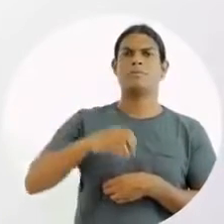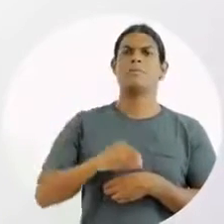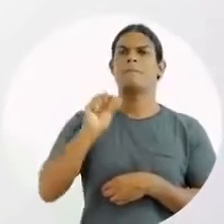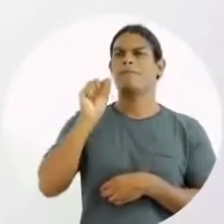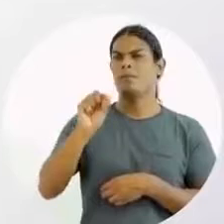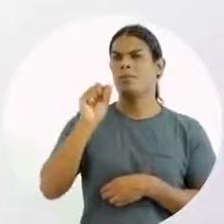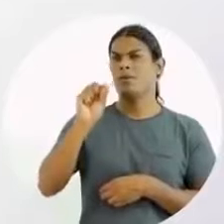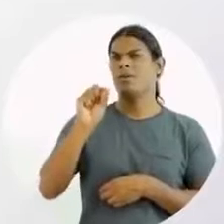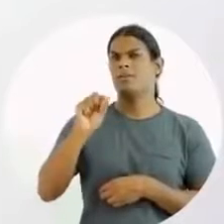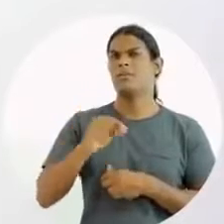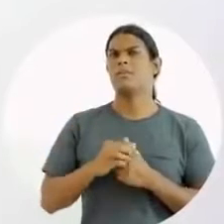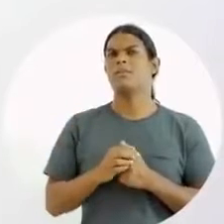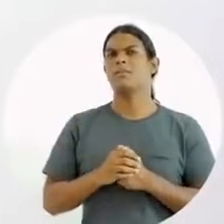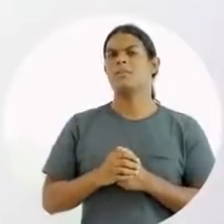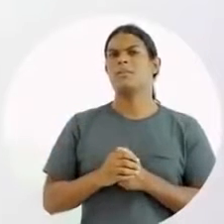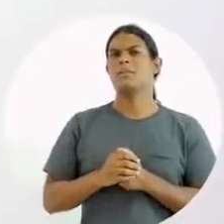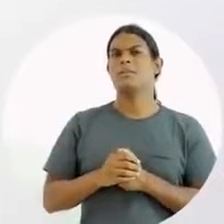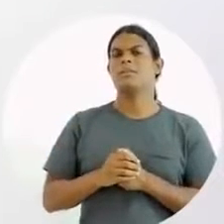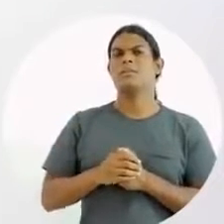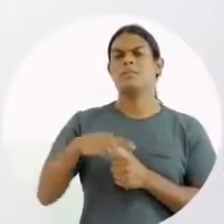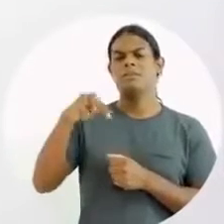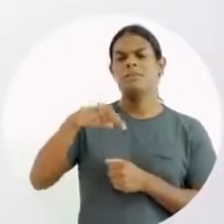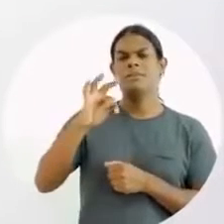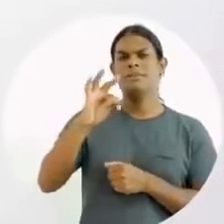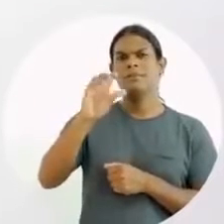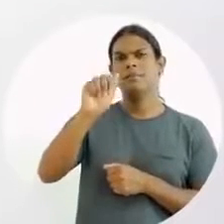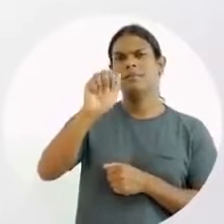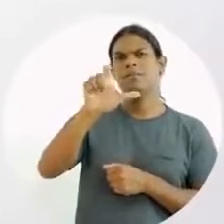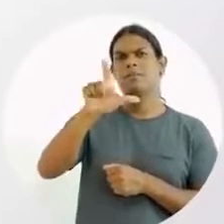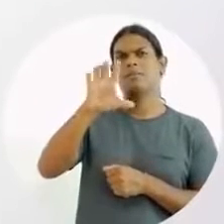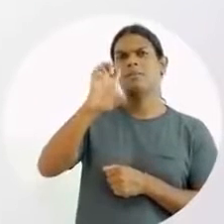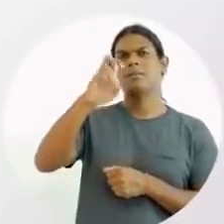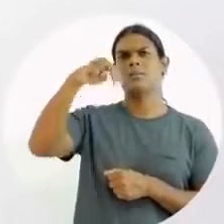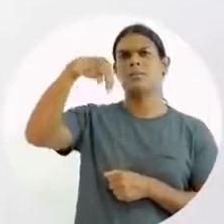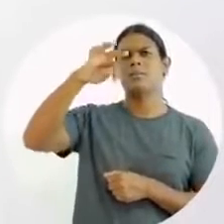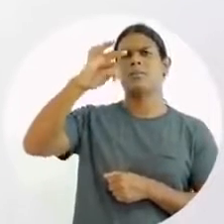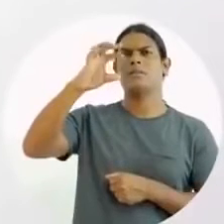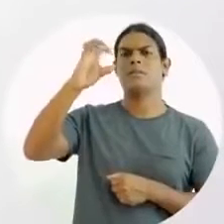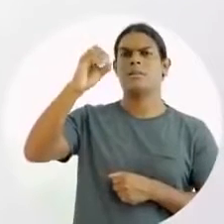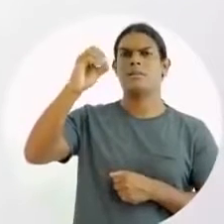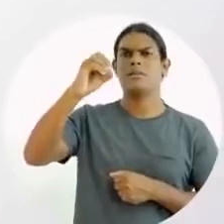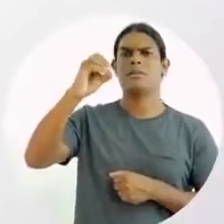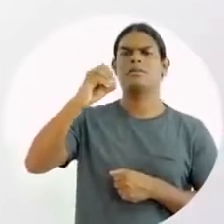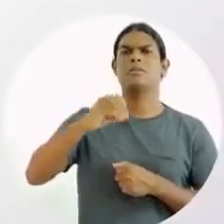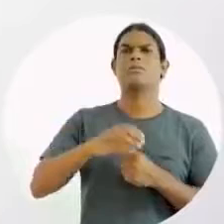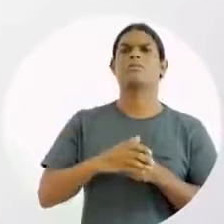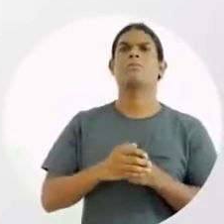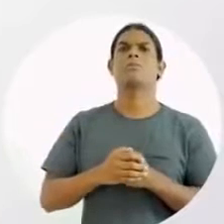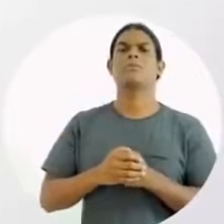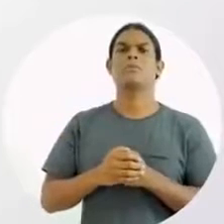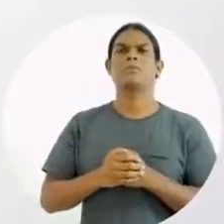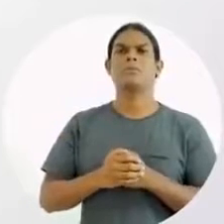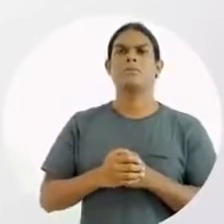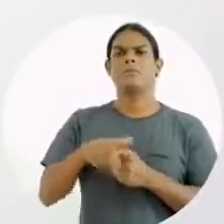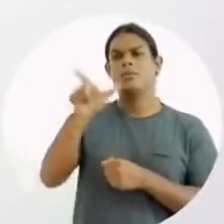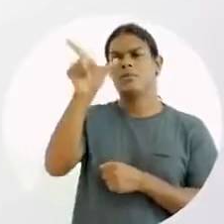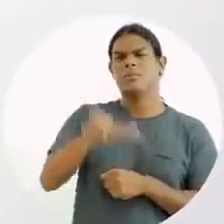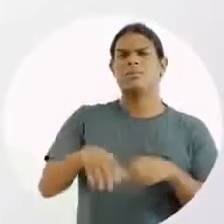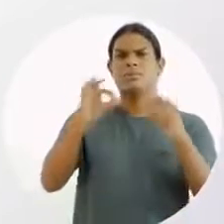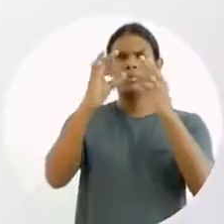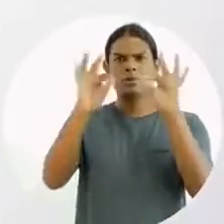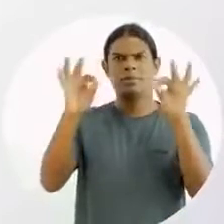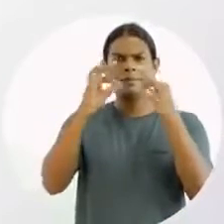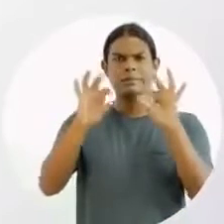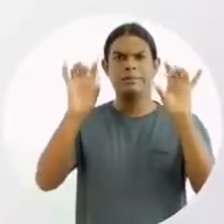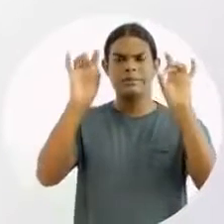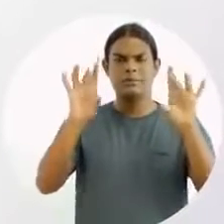disciplina. O que seria capital humano? Seria esse talento, né? Com algo especial, com uma competência especial